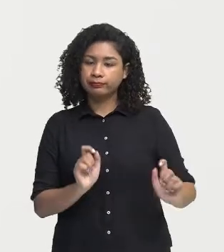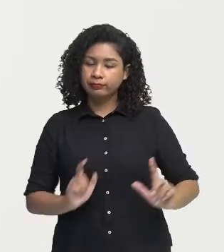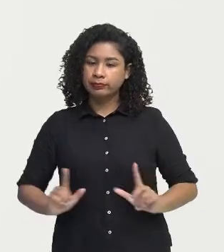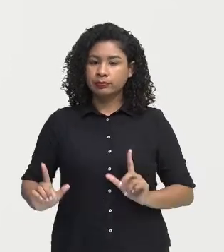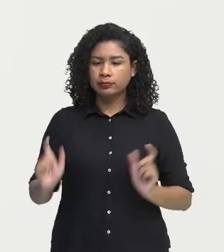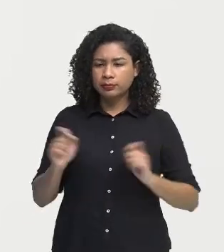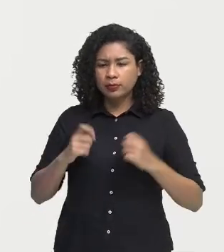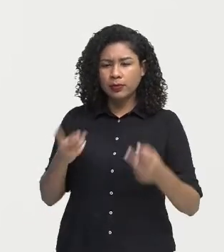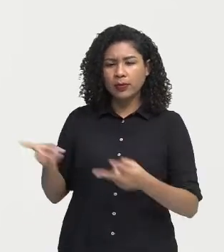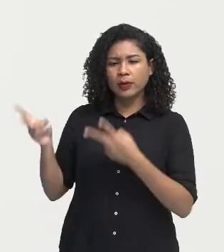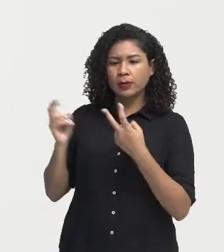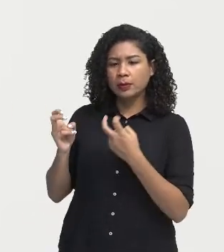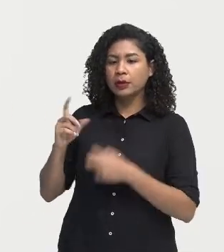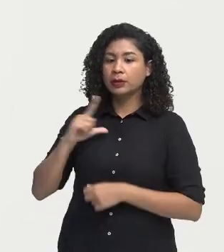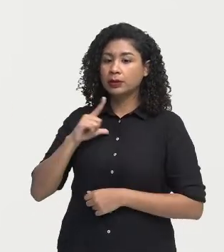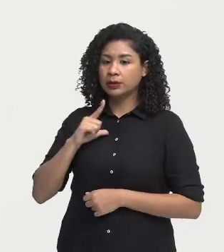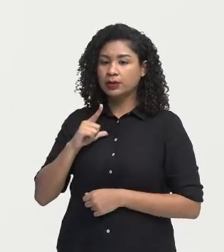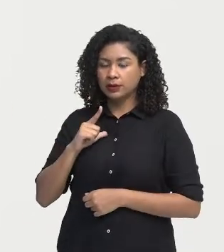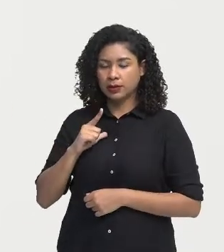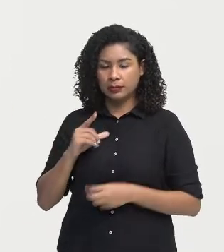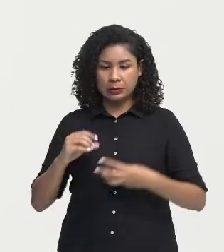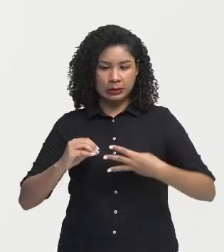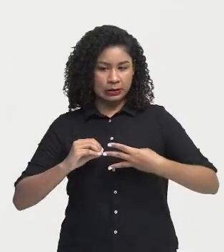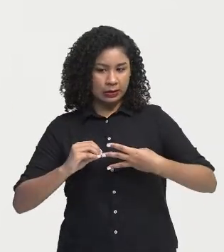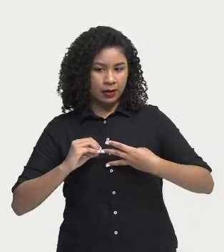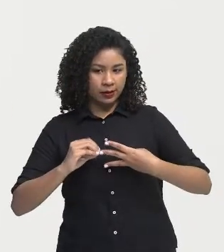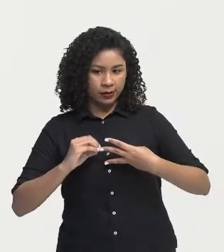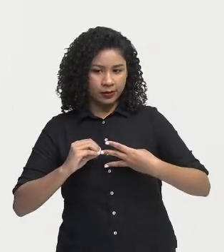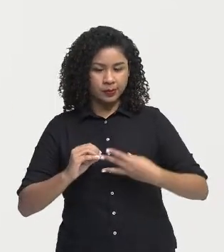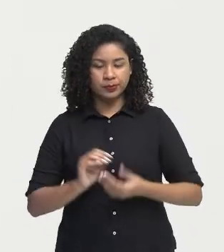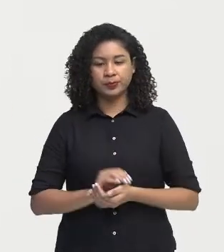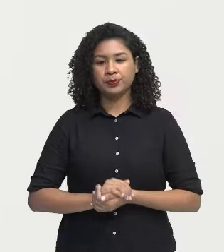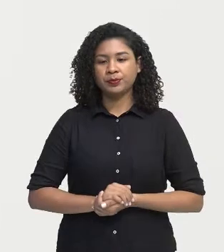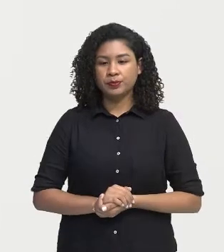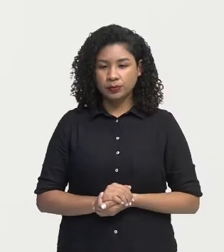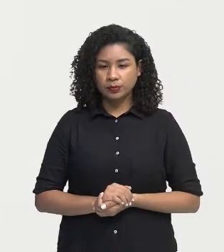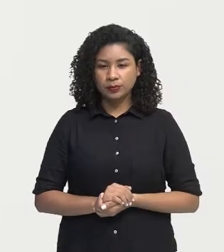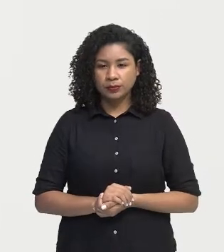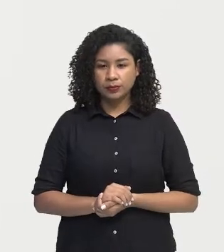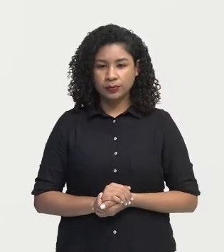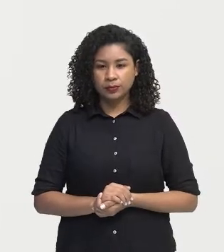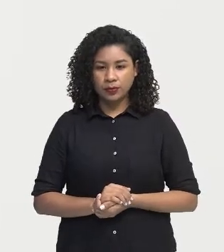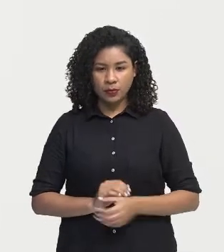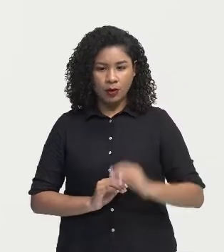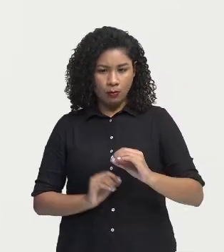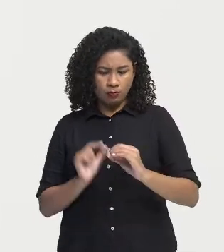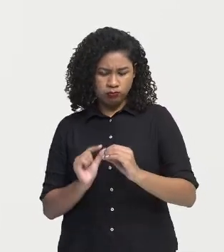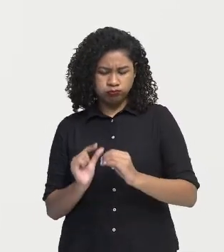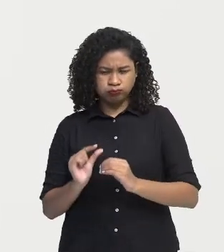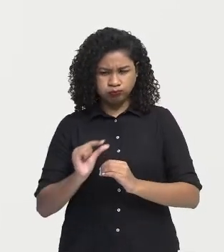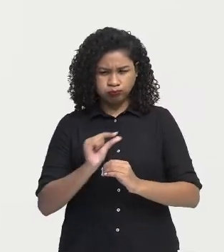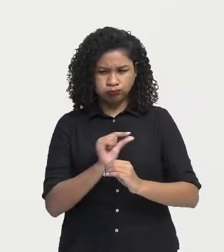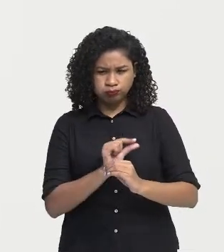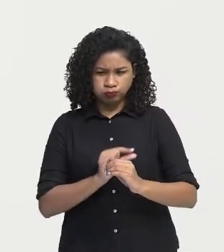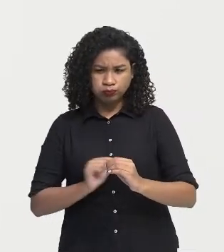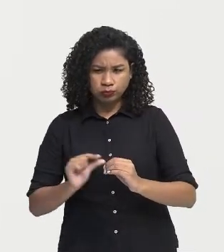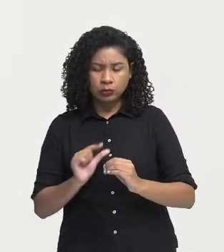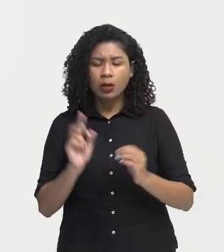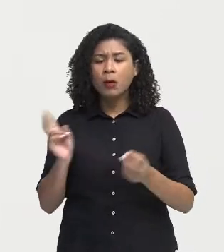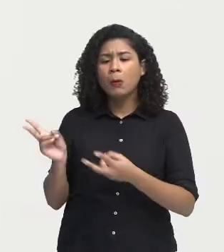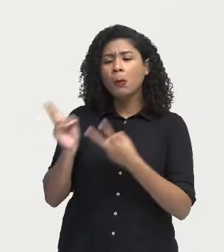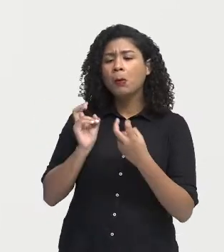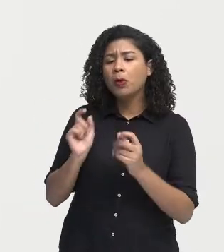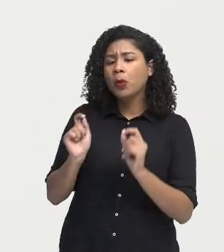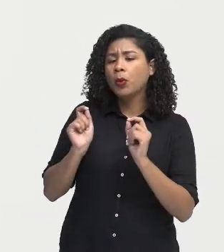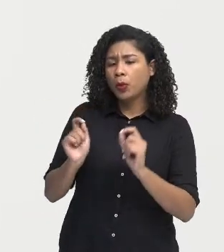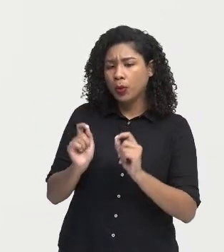citoplasma das células eucariontes e as organelas citoplasmáticas. E aí, o que a gente observa aqui? Né? Que a gente tem